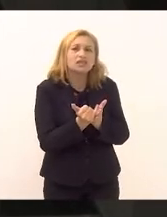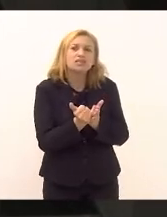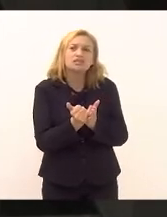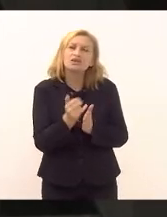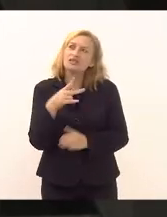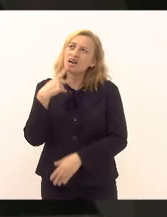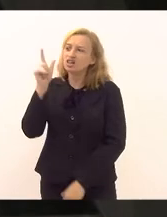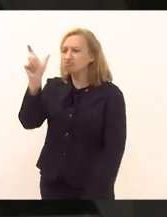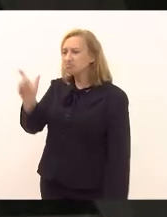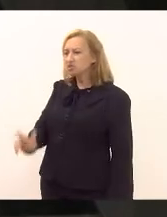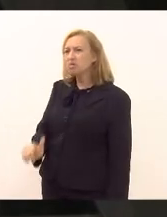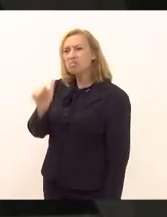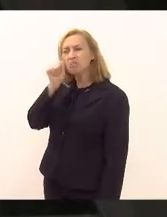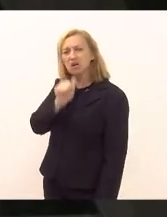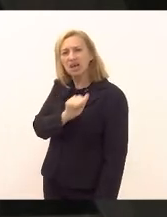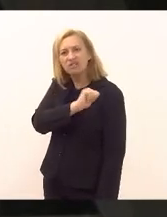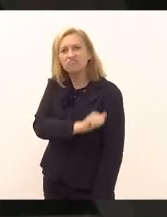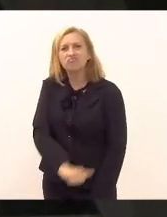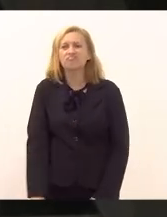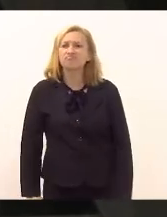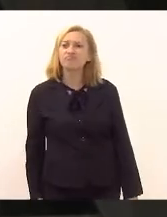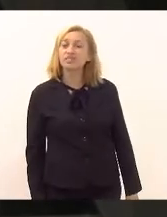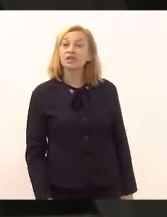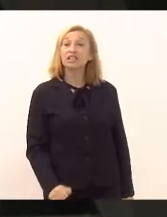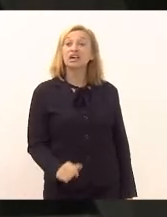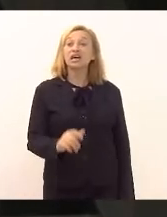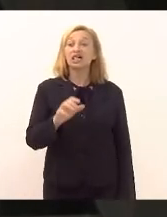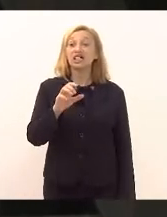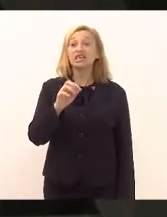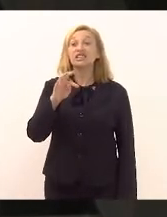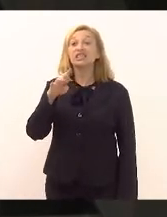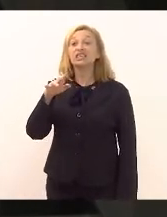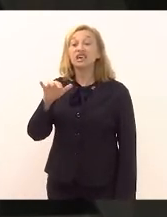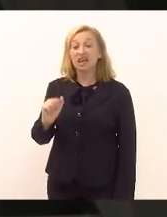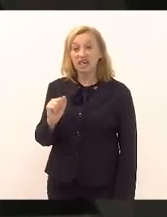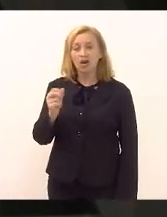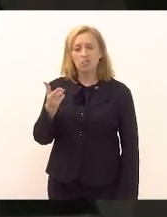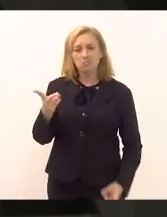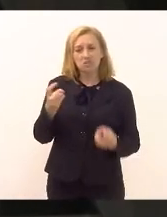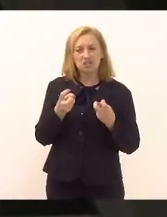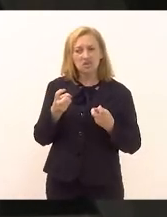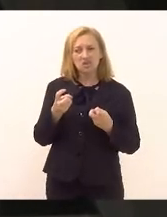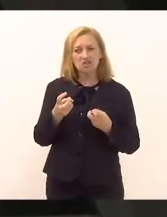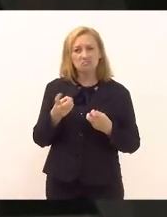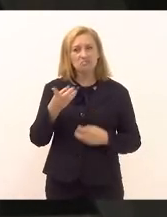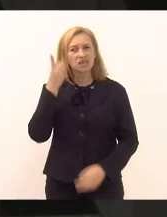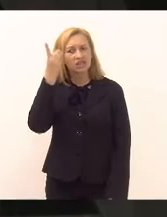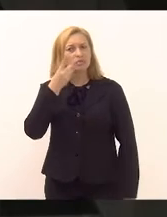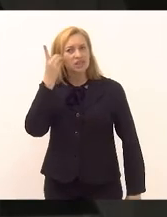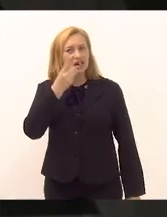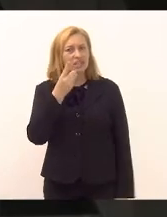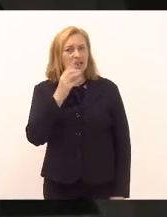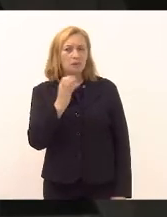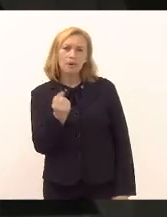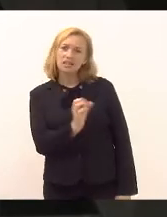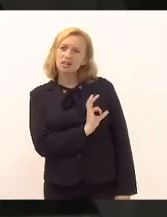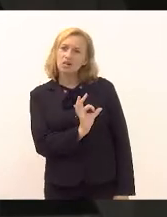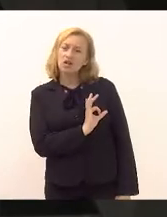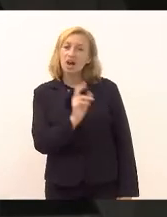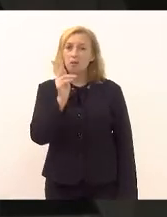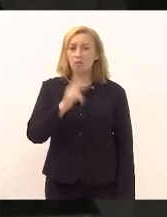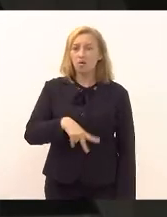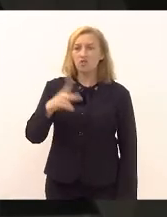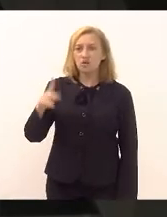mulher. Quero citar, na esteira da observação feita pela deputada Marta Rocha, quero citar a